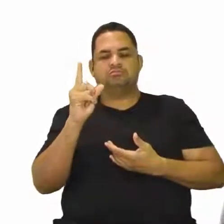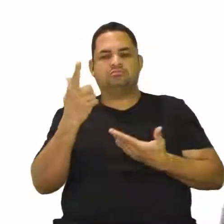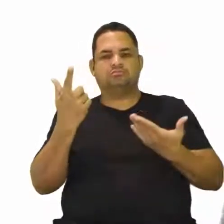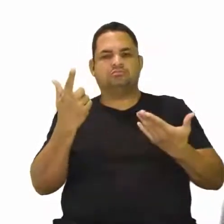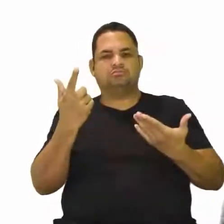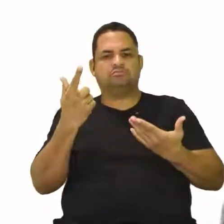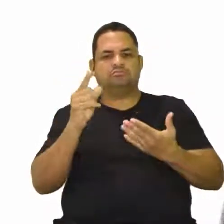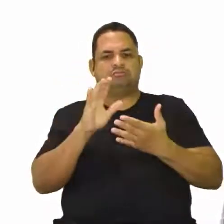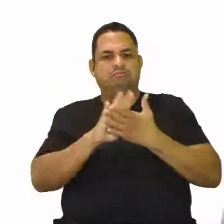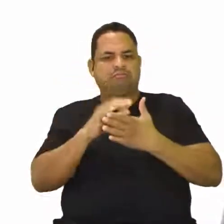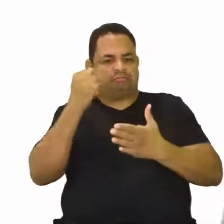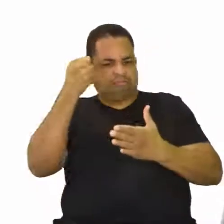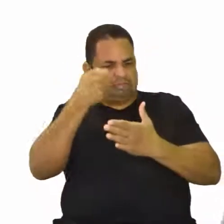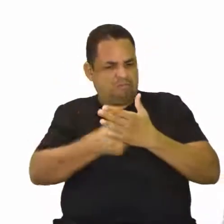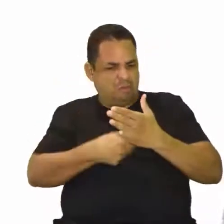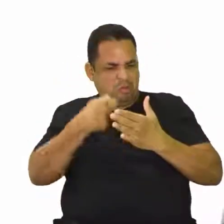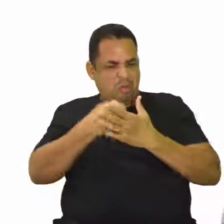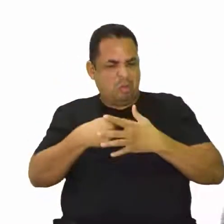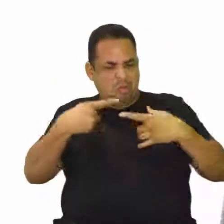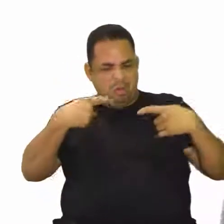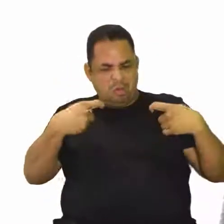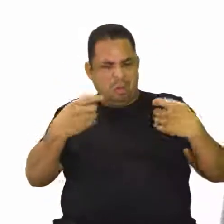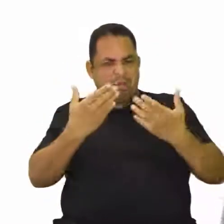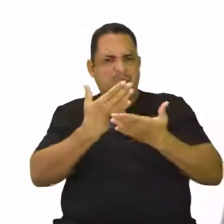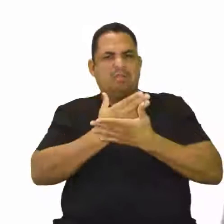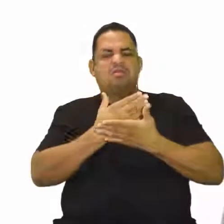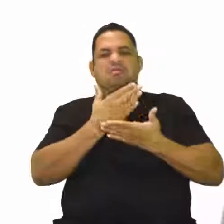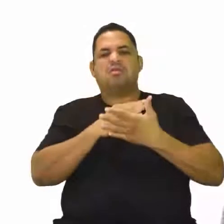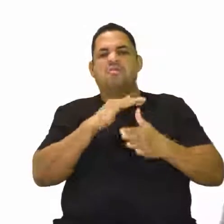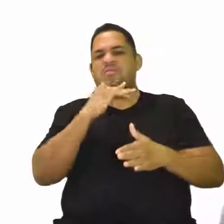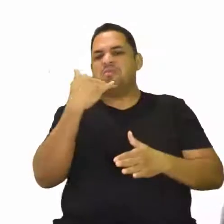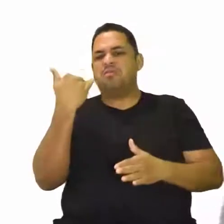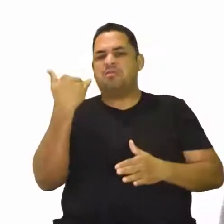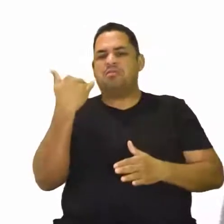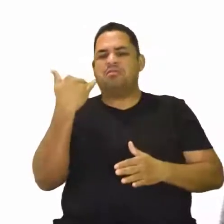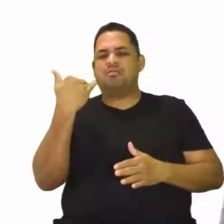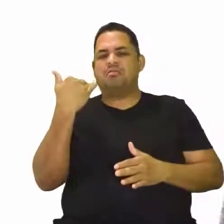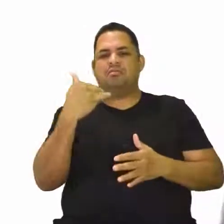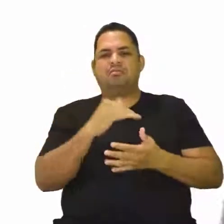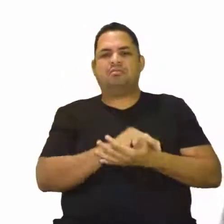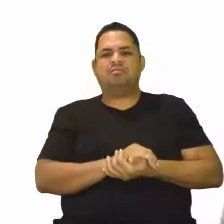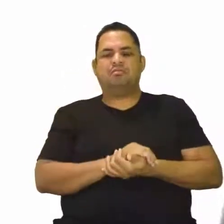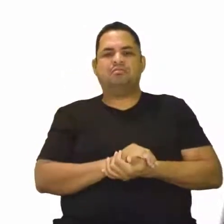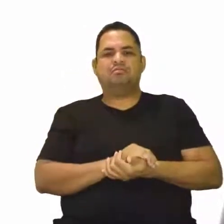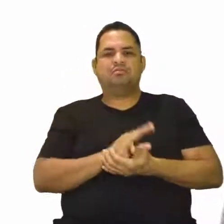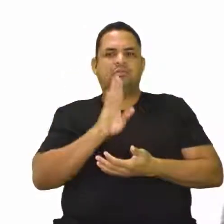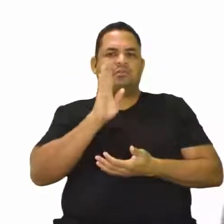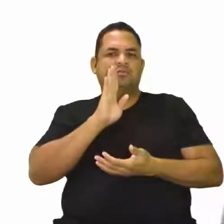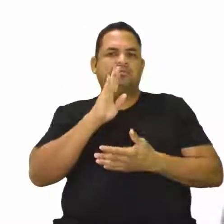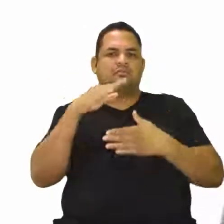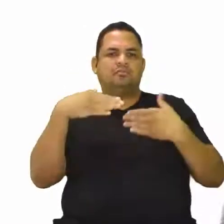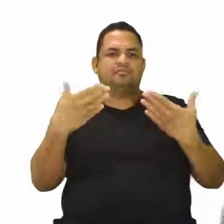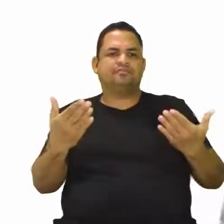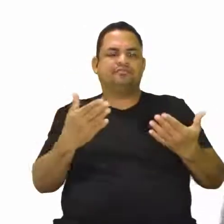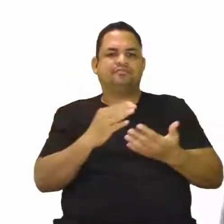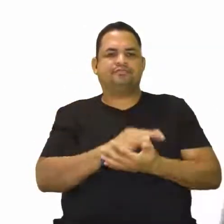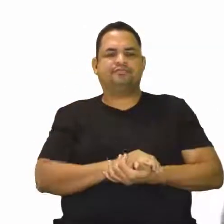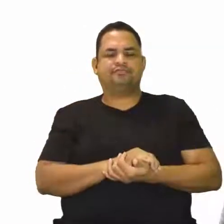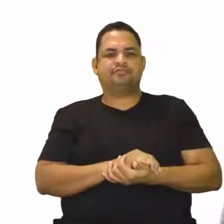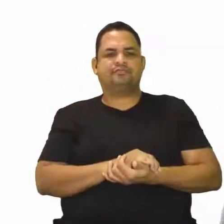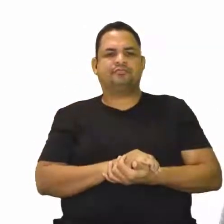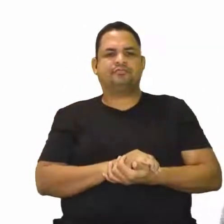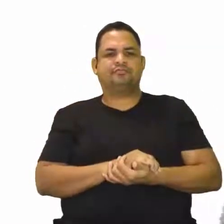outros lutavam até a morte sabe disso Que legal né E